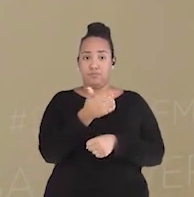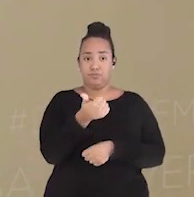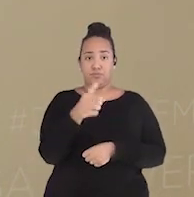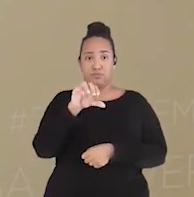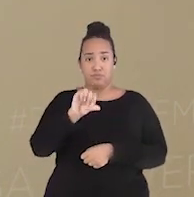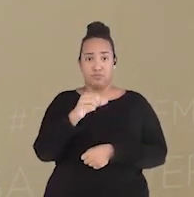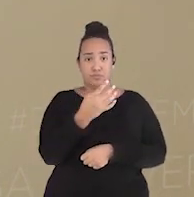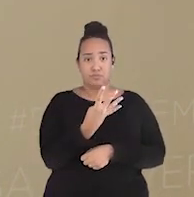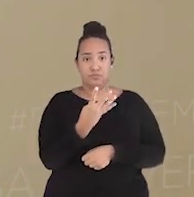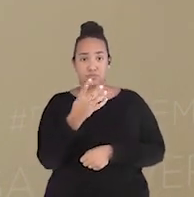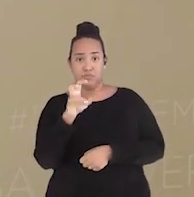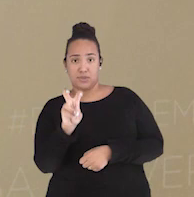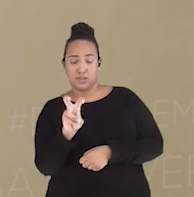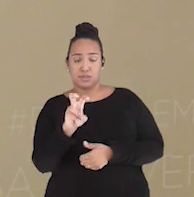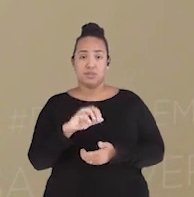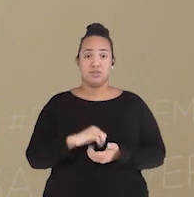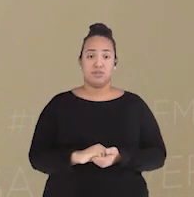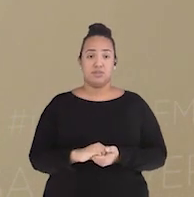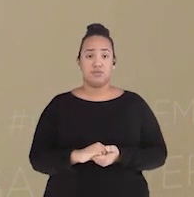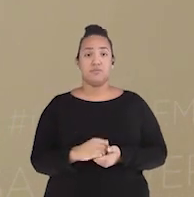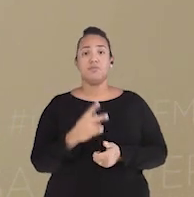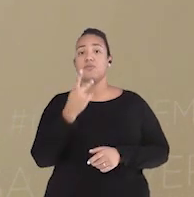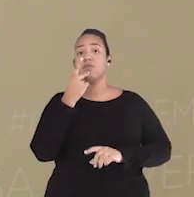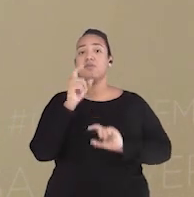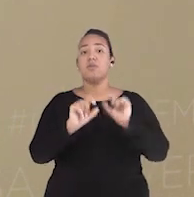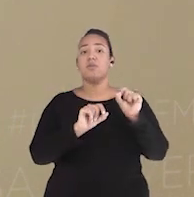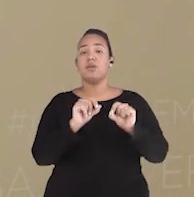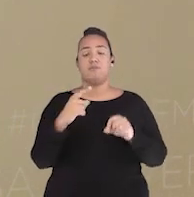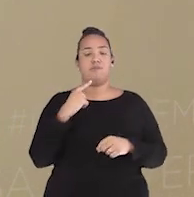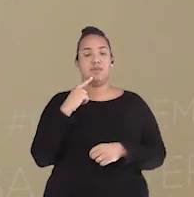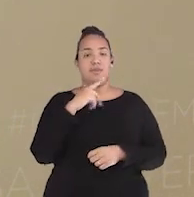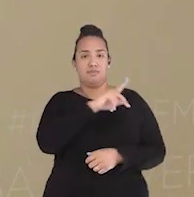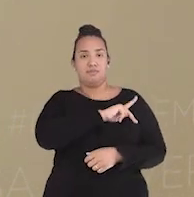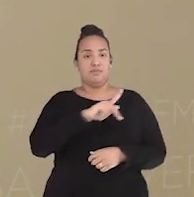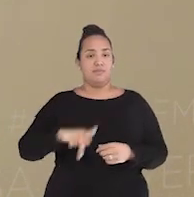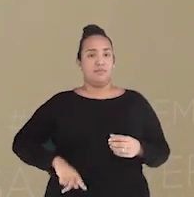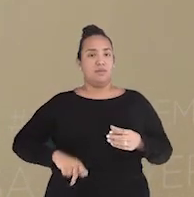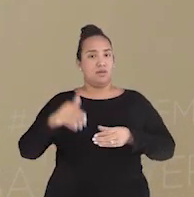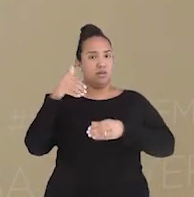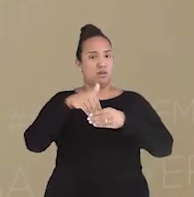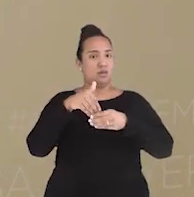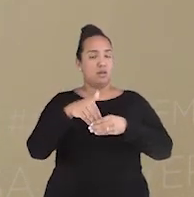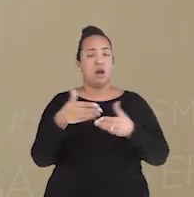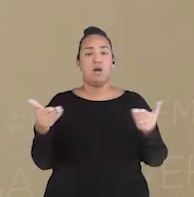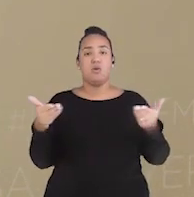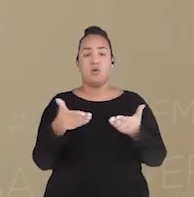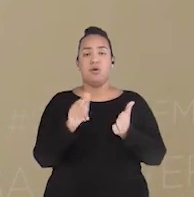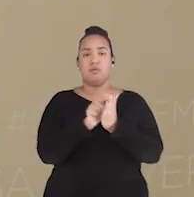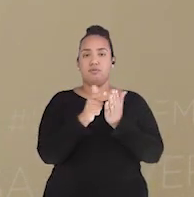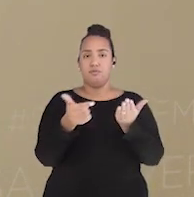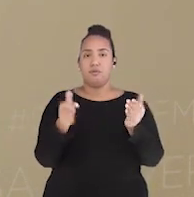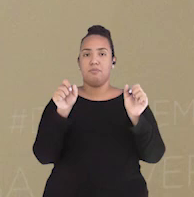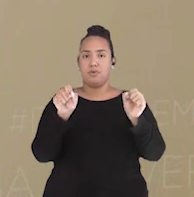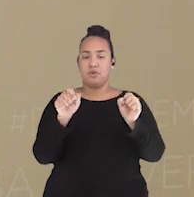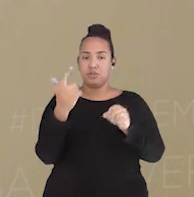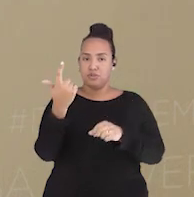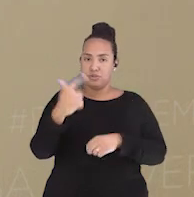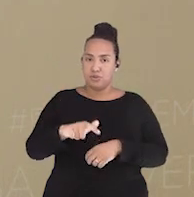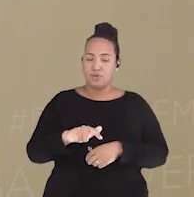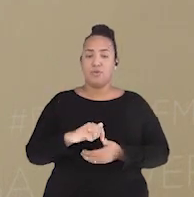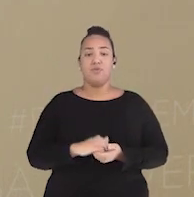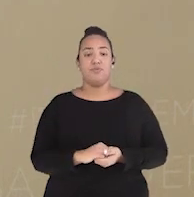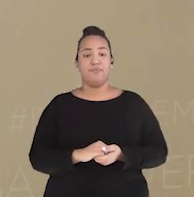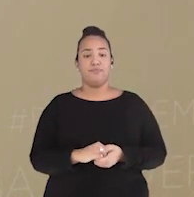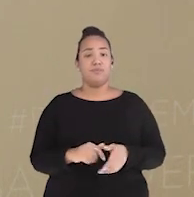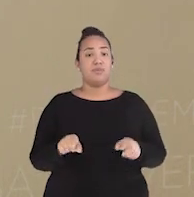Vargas antecipa a oposição e anuncia eleições presidenciais, libera os partidos políticos e a imprensa, anistia